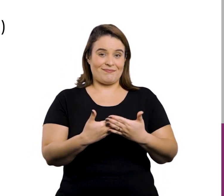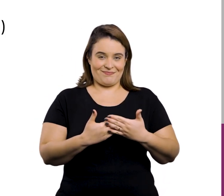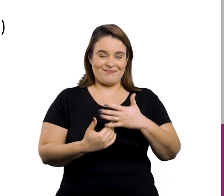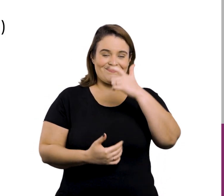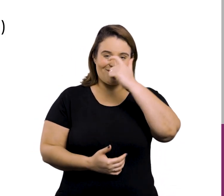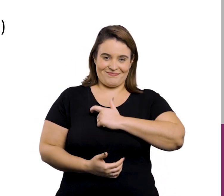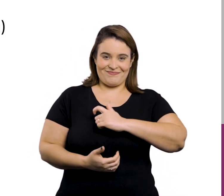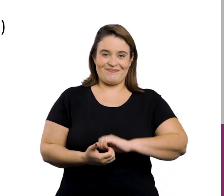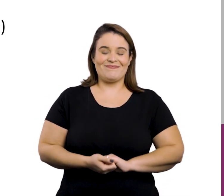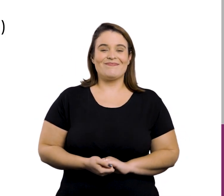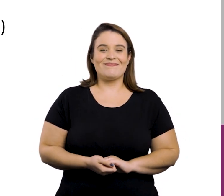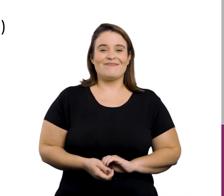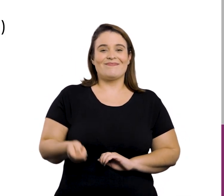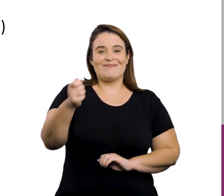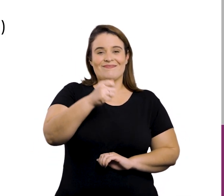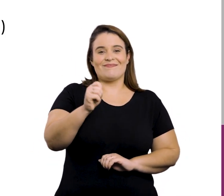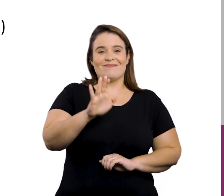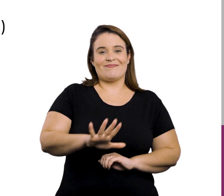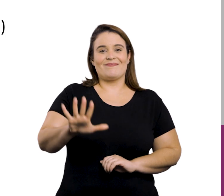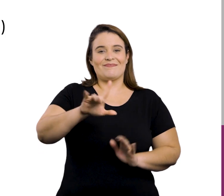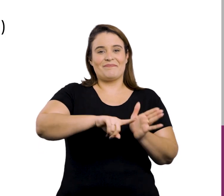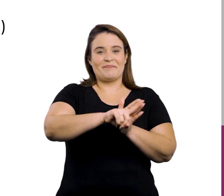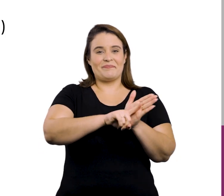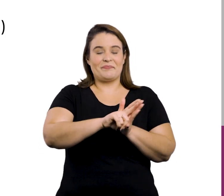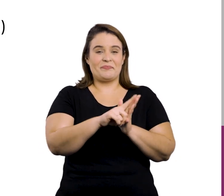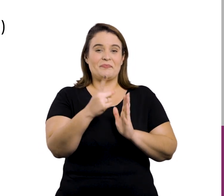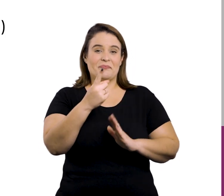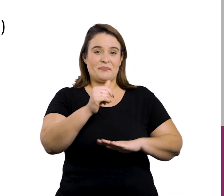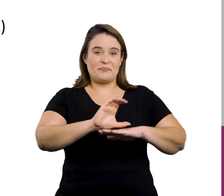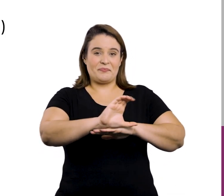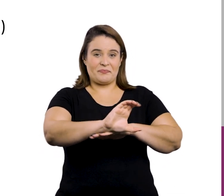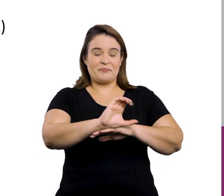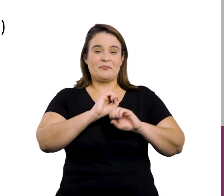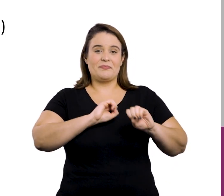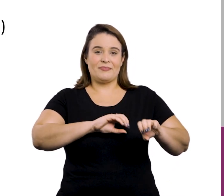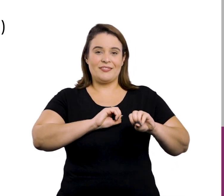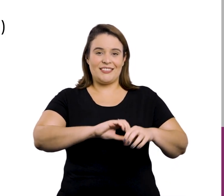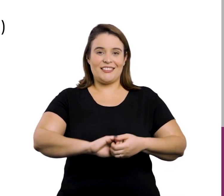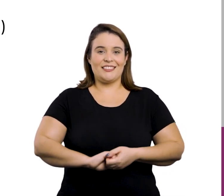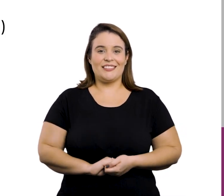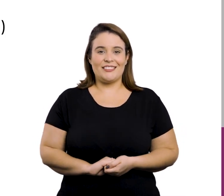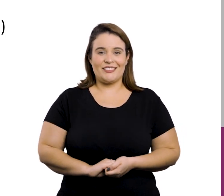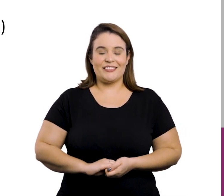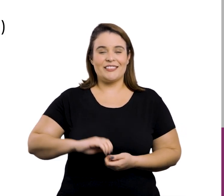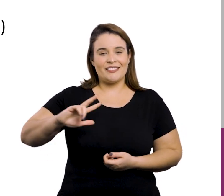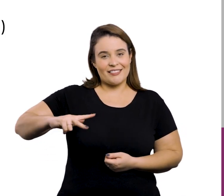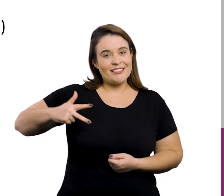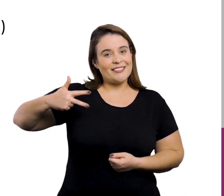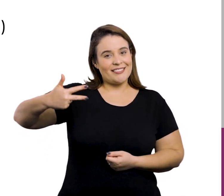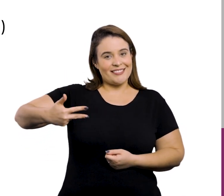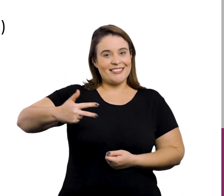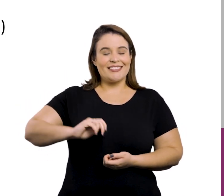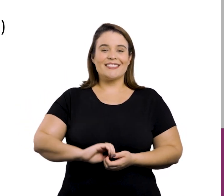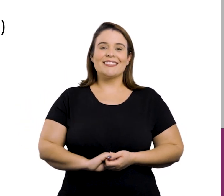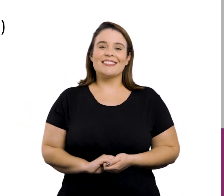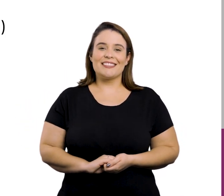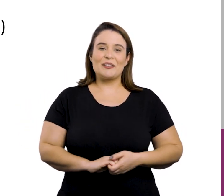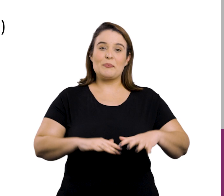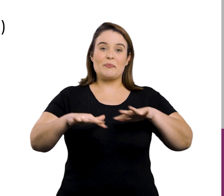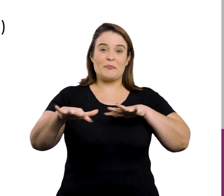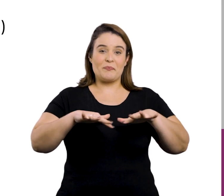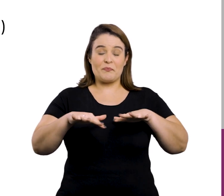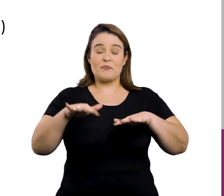CCLF, Escola de Gente, Associação Nacional de Pesquisa em Financiamento da Educação, FINEDUCA,